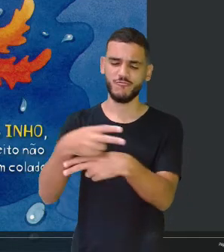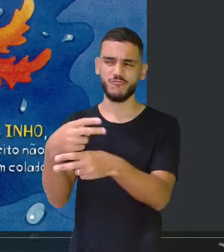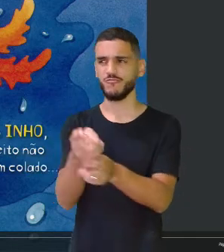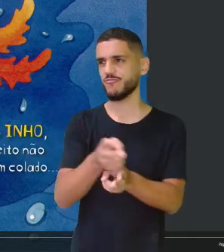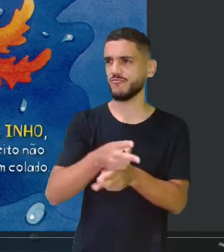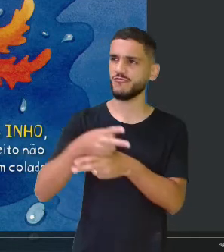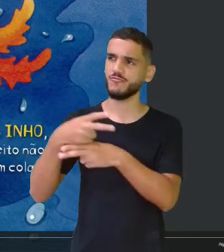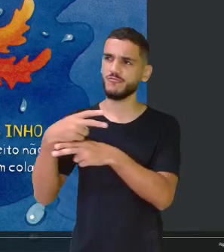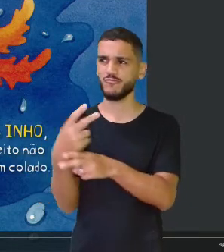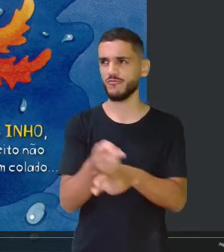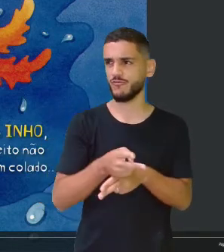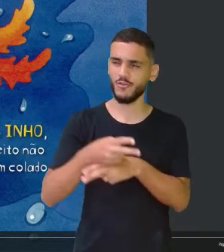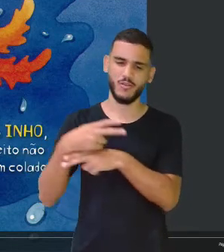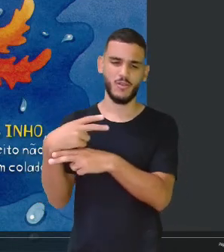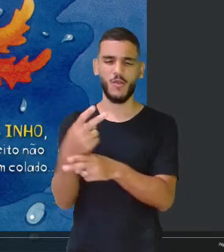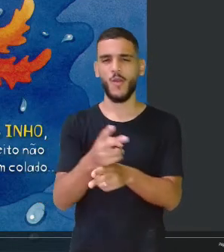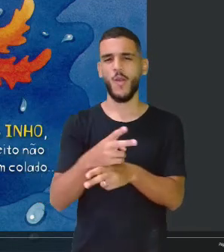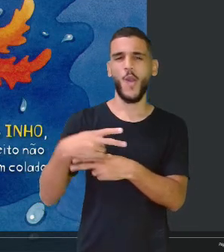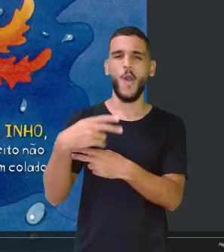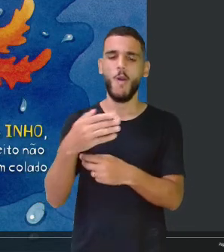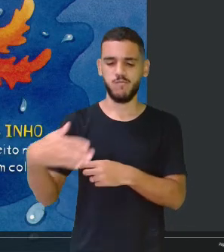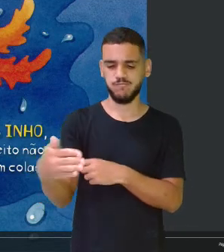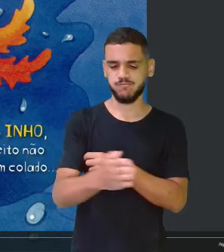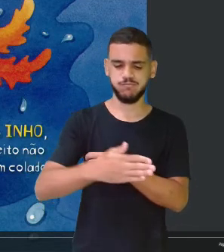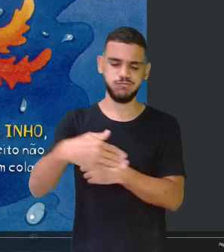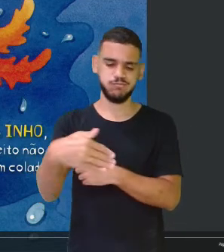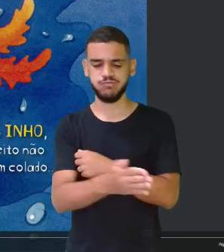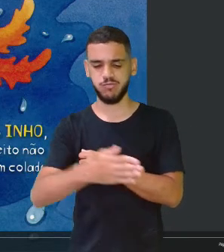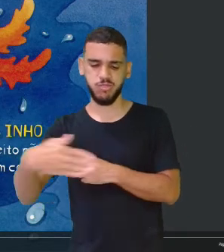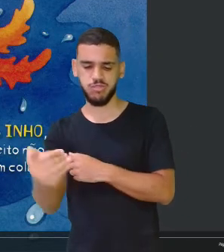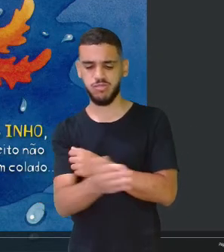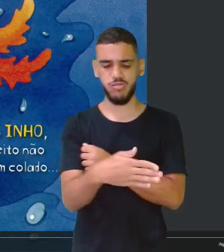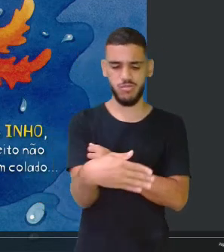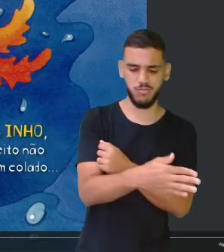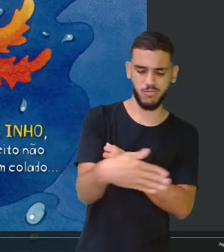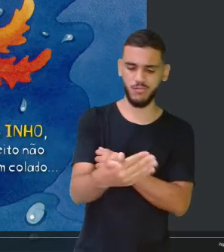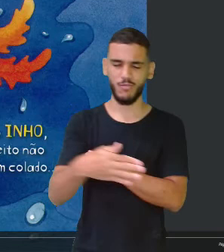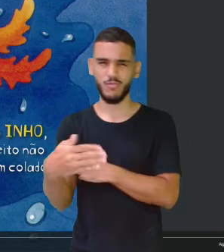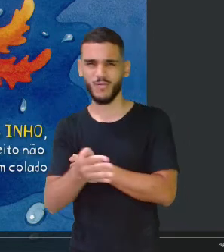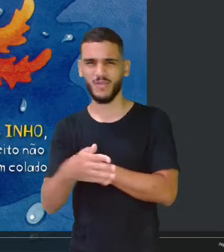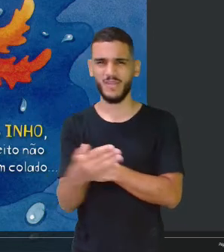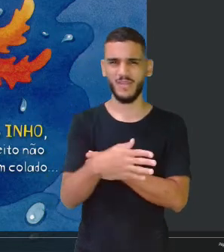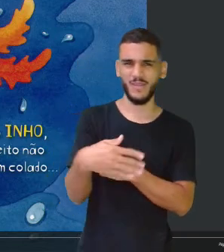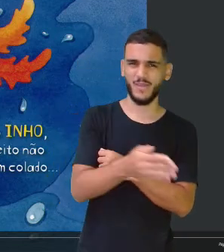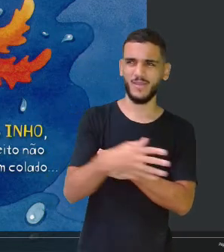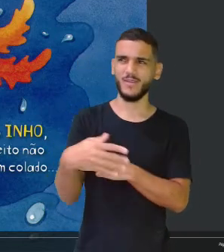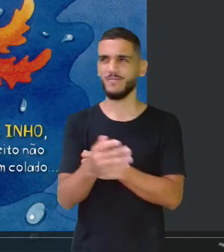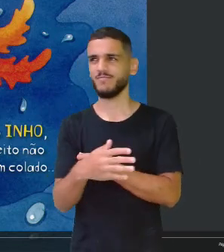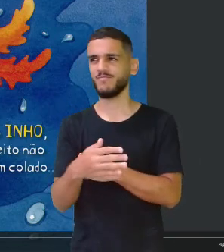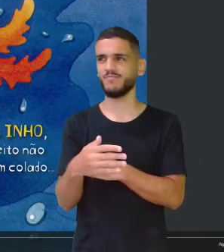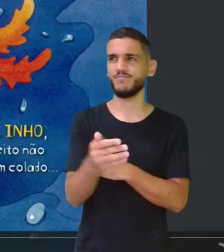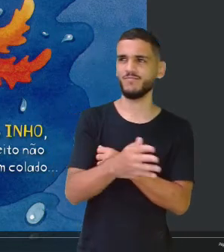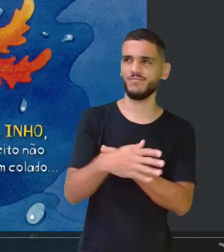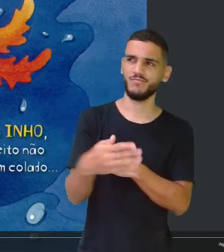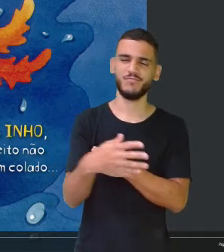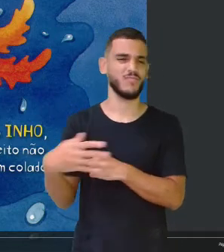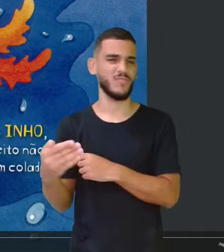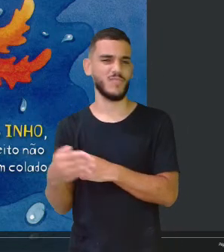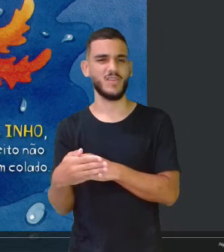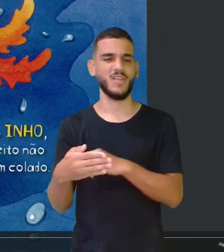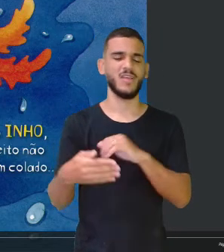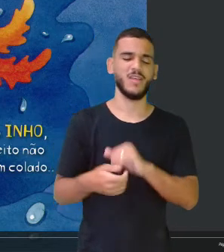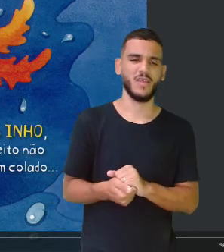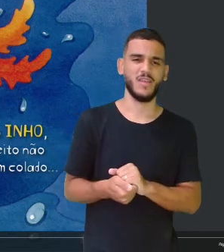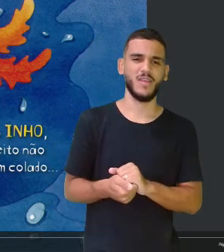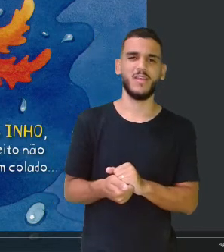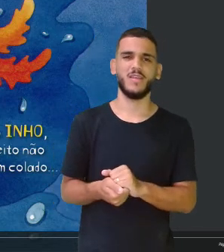com o peixinho, rebola para lá, rebola para cá e nhaque. Lá se foi o inho, que pelo jeito